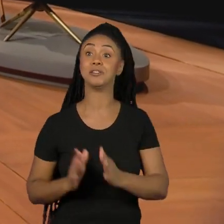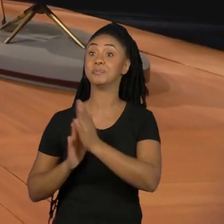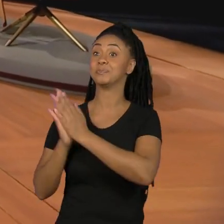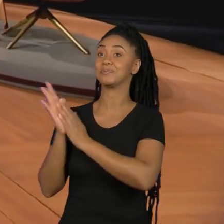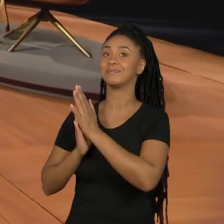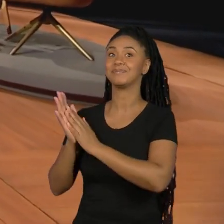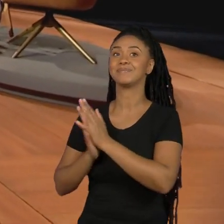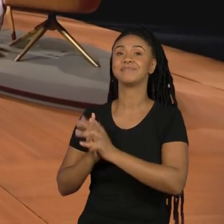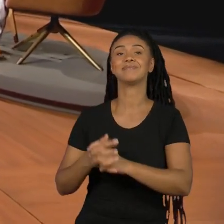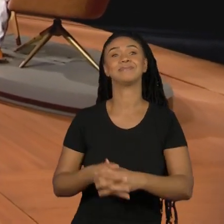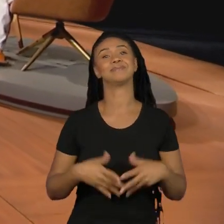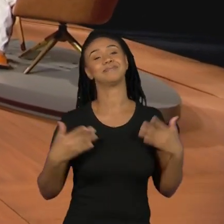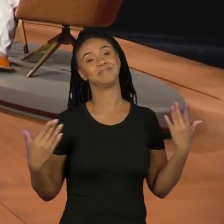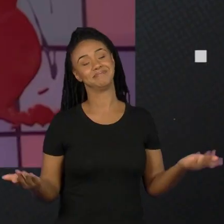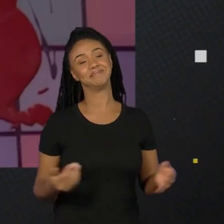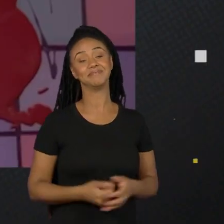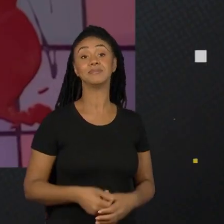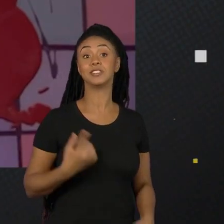Em